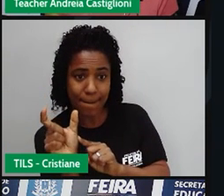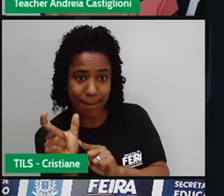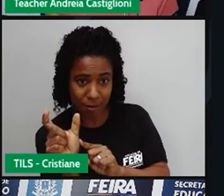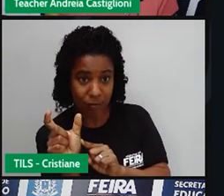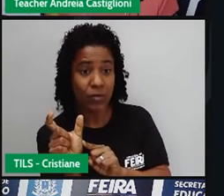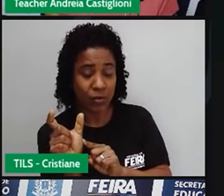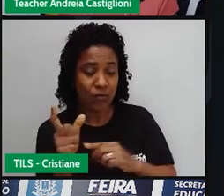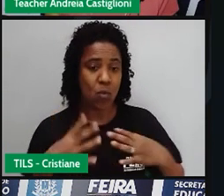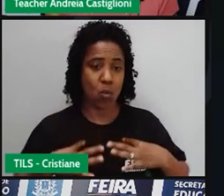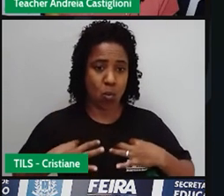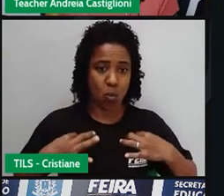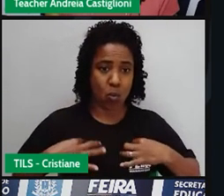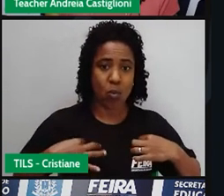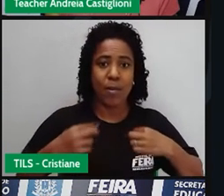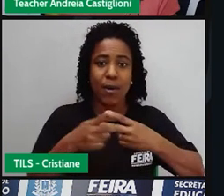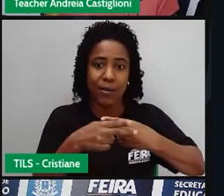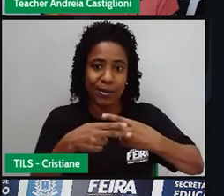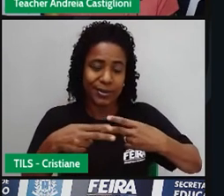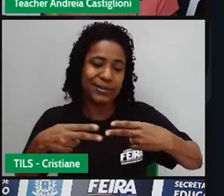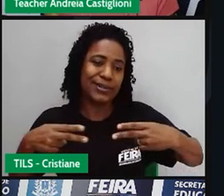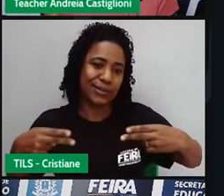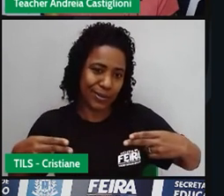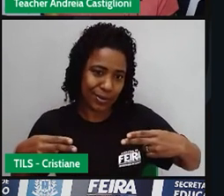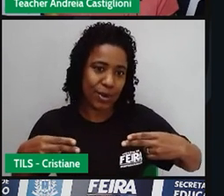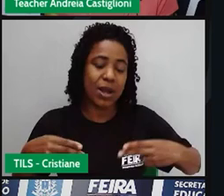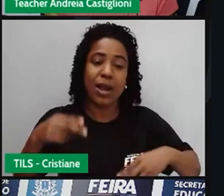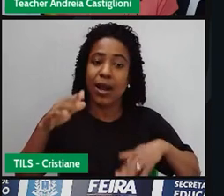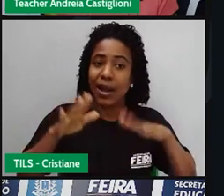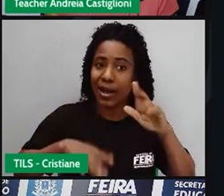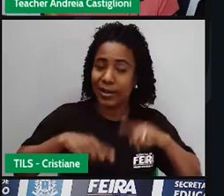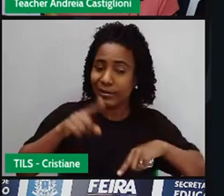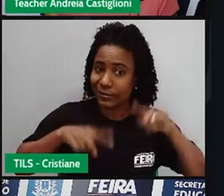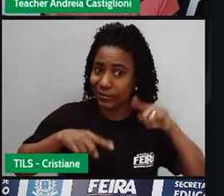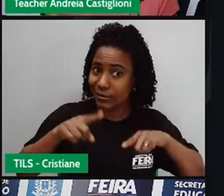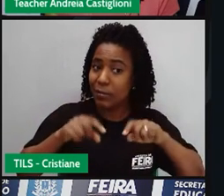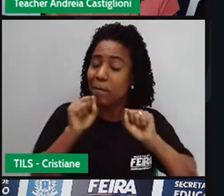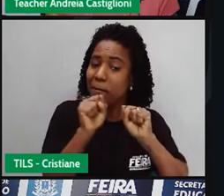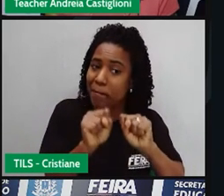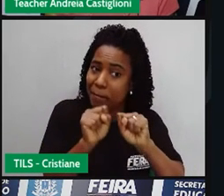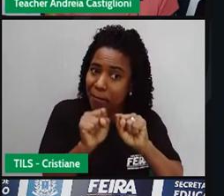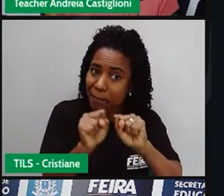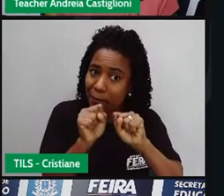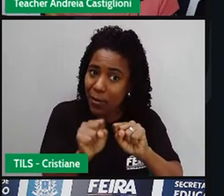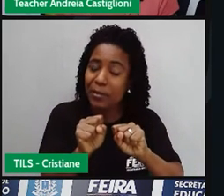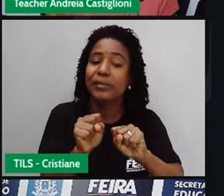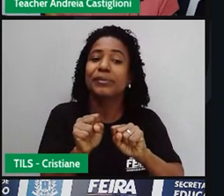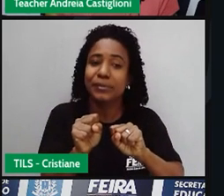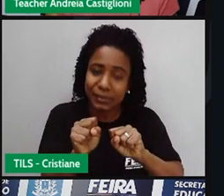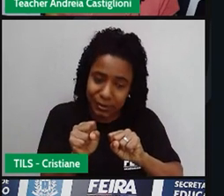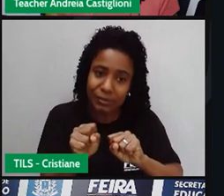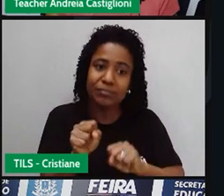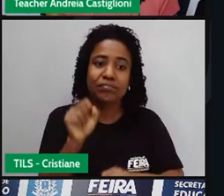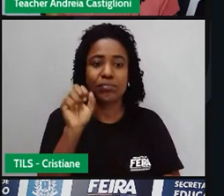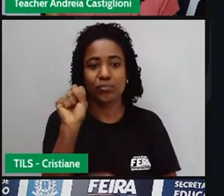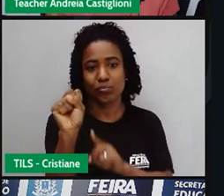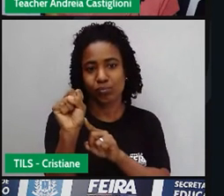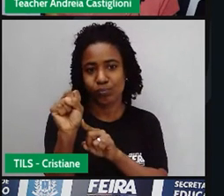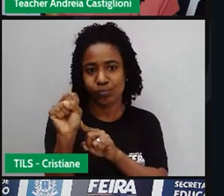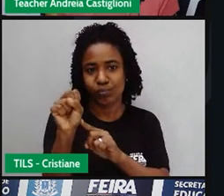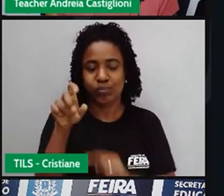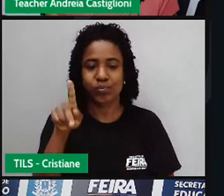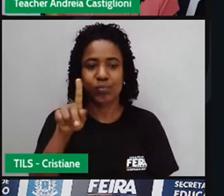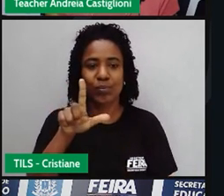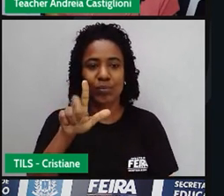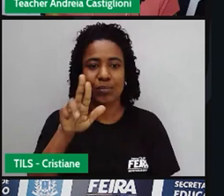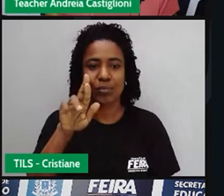roupas acessórios e calçados algumas vezes eles vêm natural e quando eles estiverem no plural o verbo